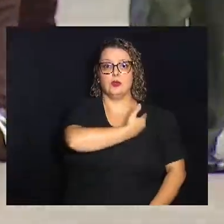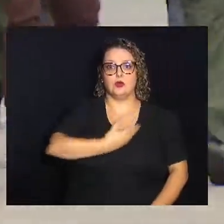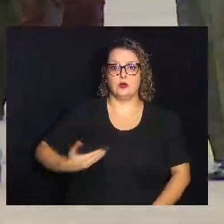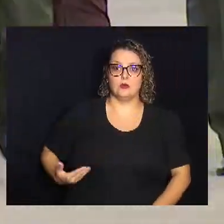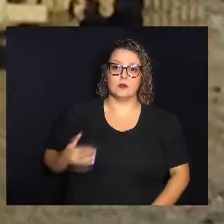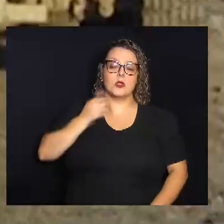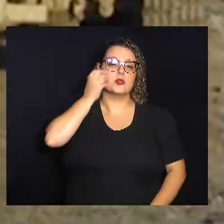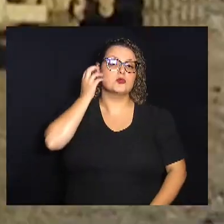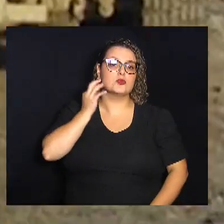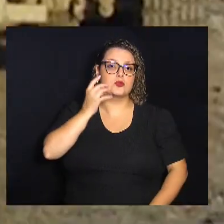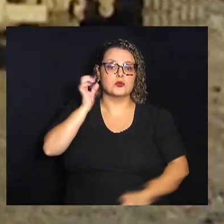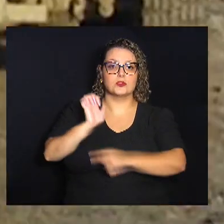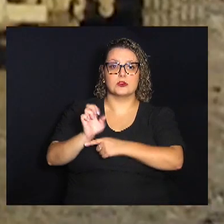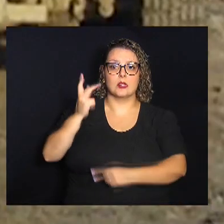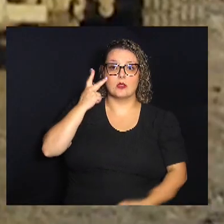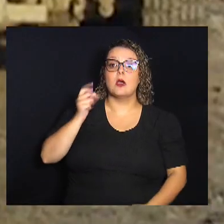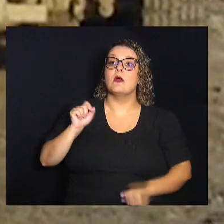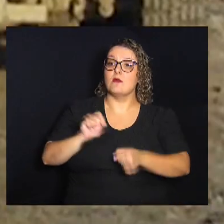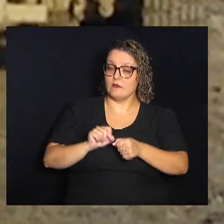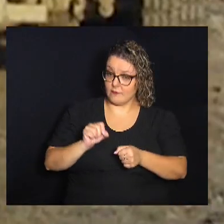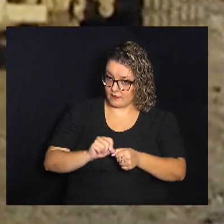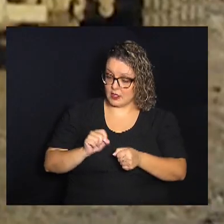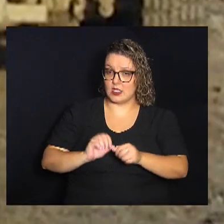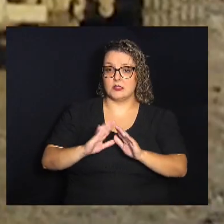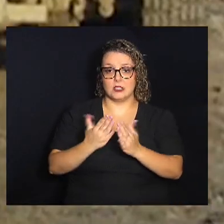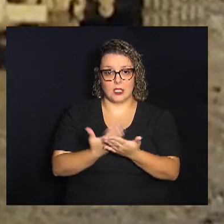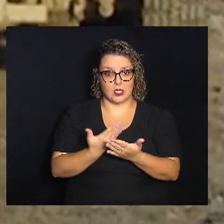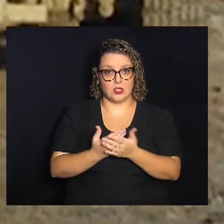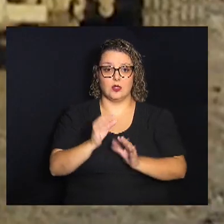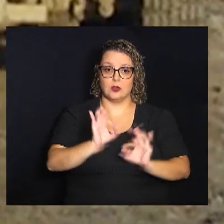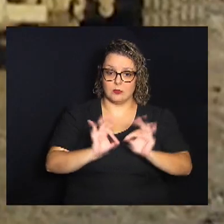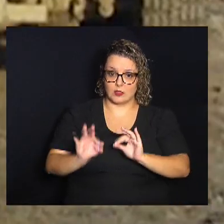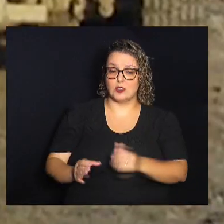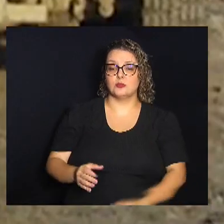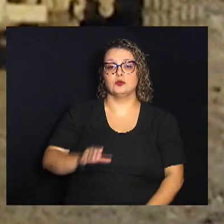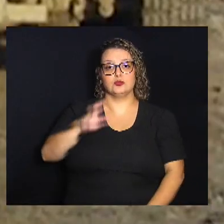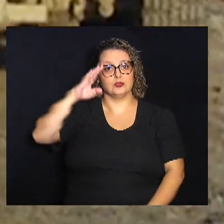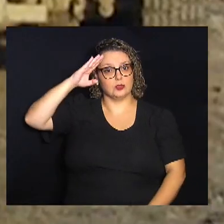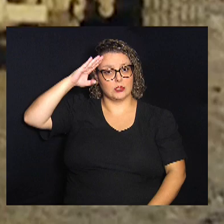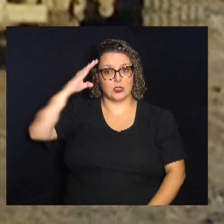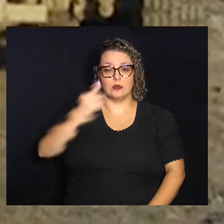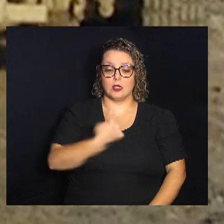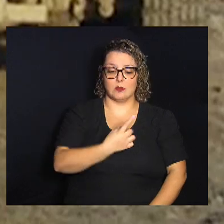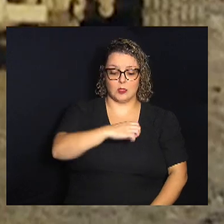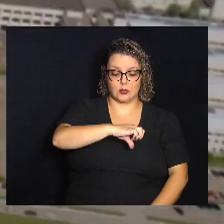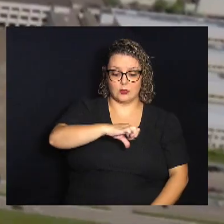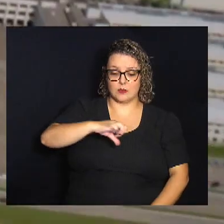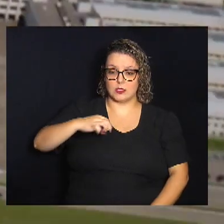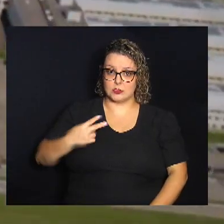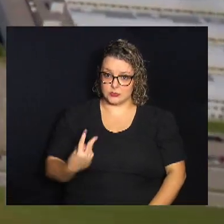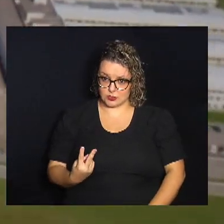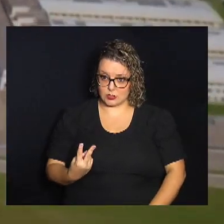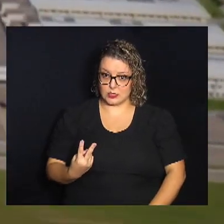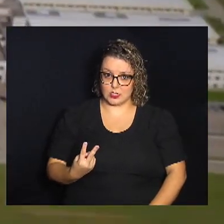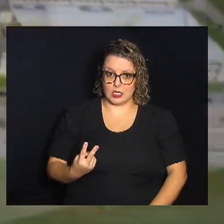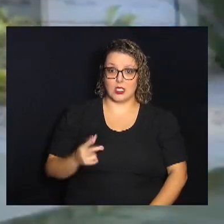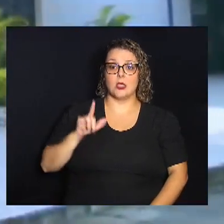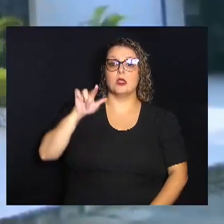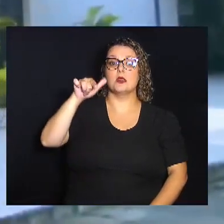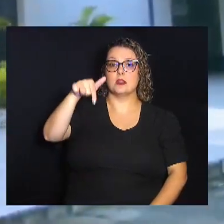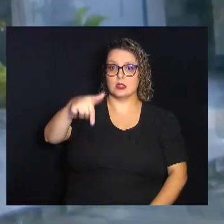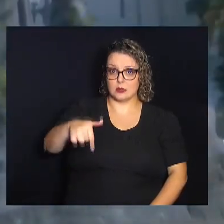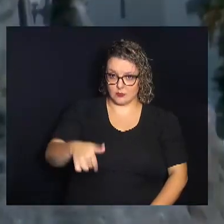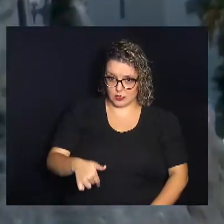de Freitas, cursou a Escola Preparatória de Cadetes do Exército em 1992 e,